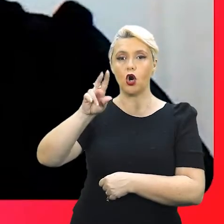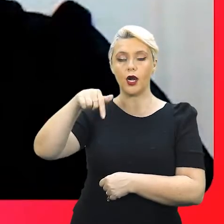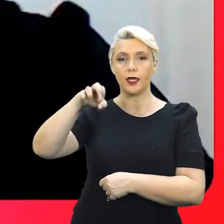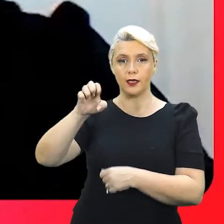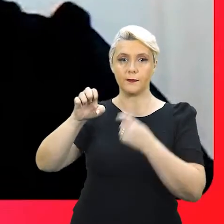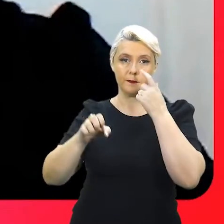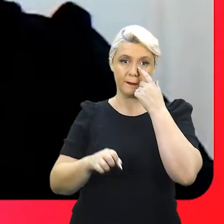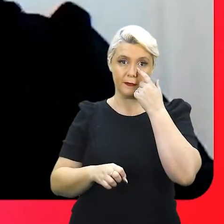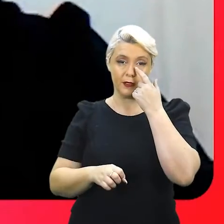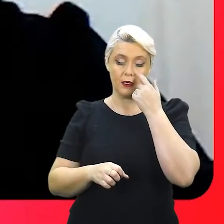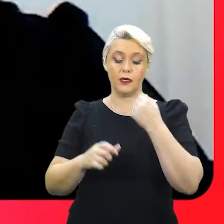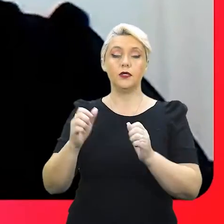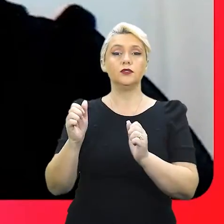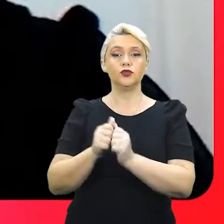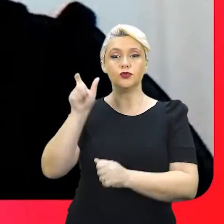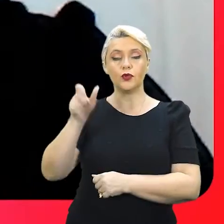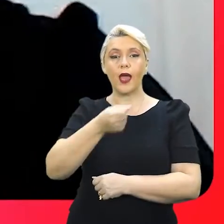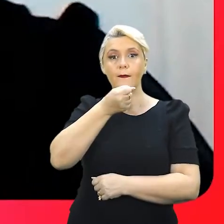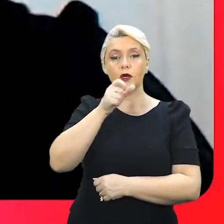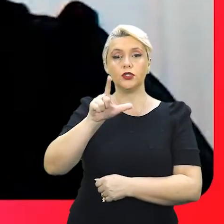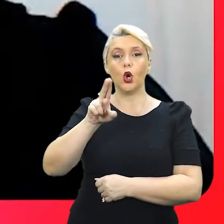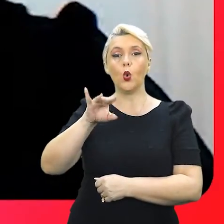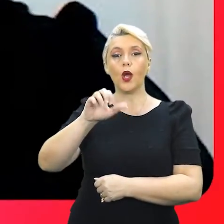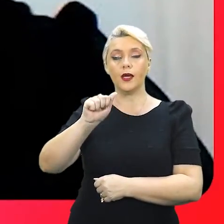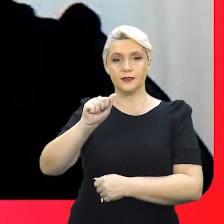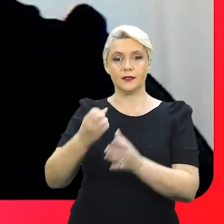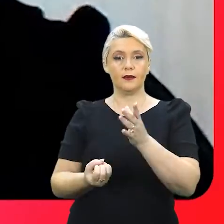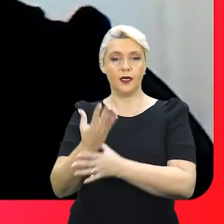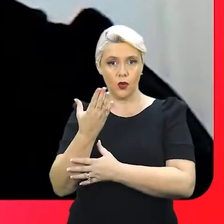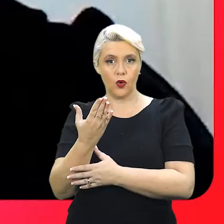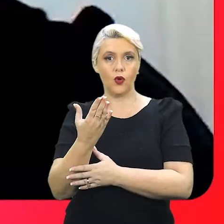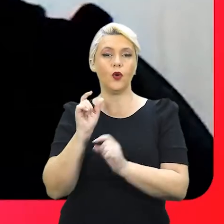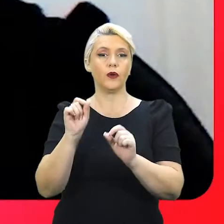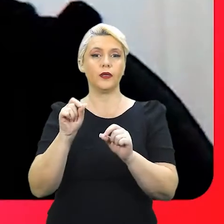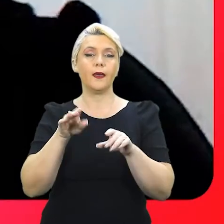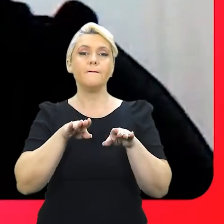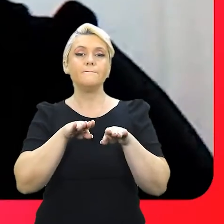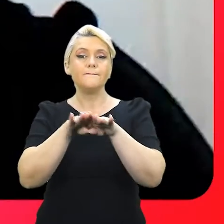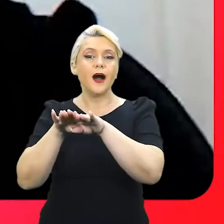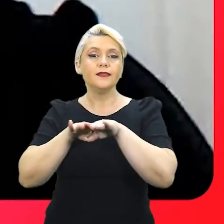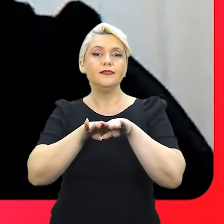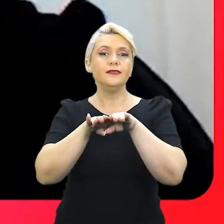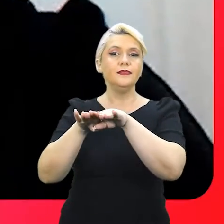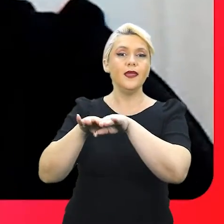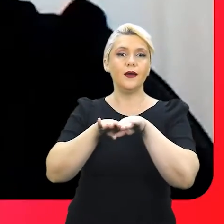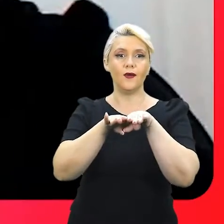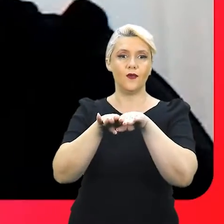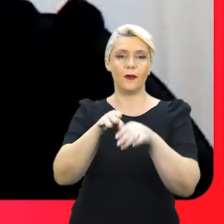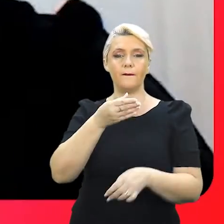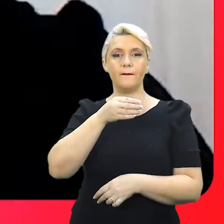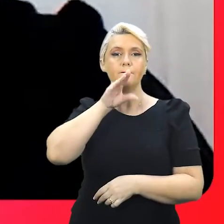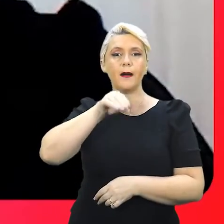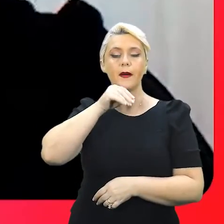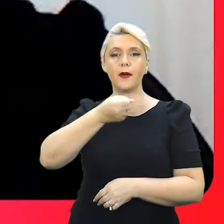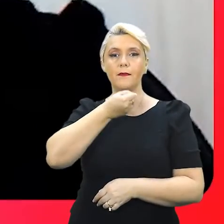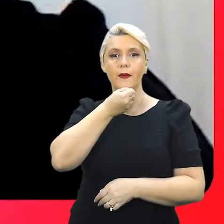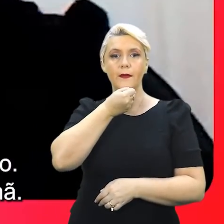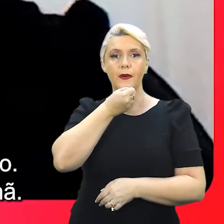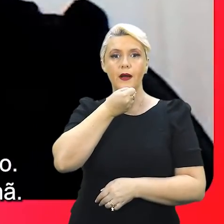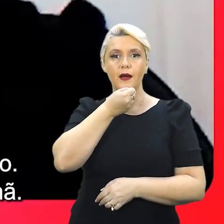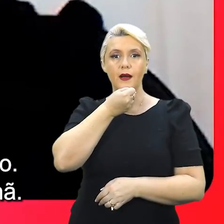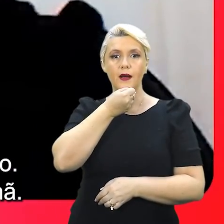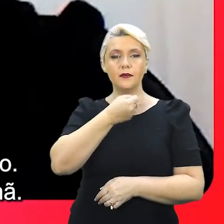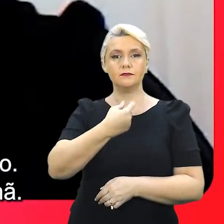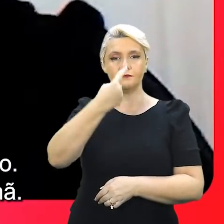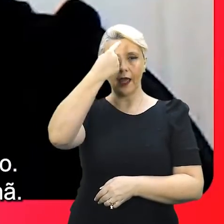o maior repórter da história da Rede Globo. O repórter que criou o padrão de off, ou seja, da fala do repórter